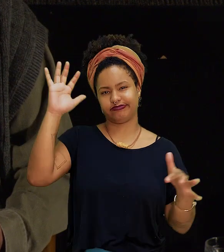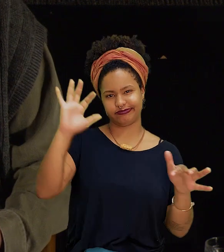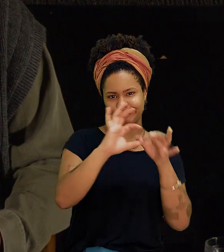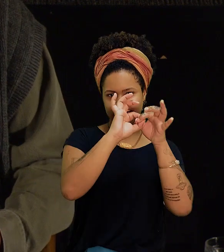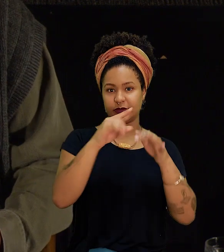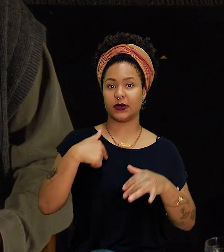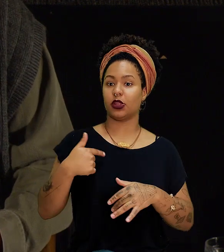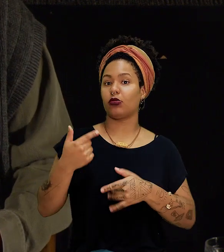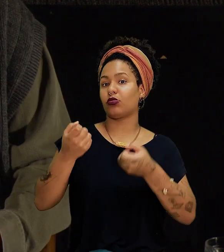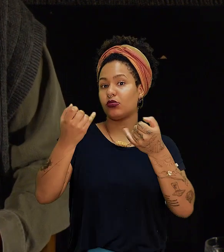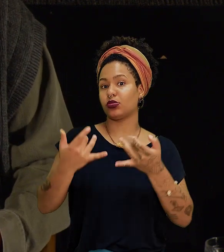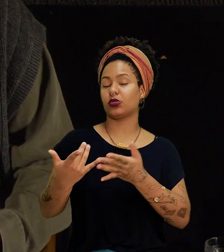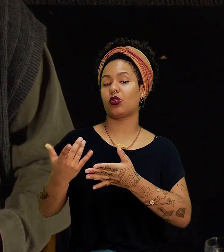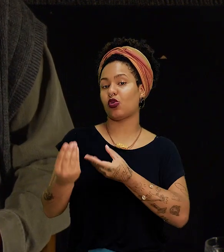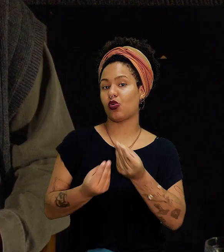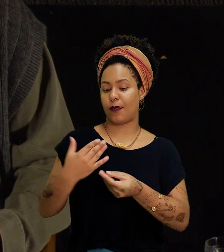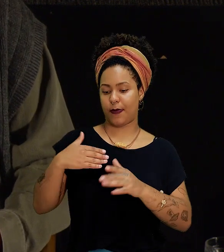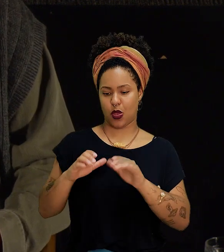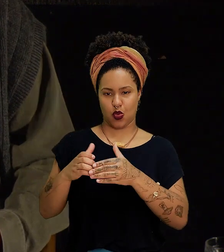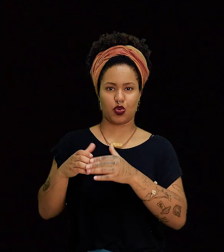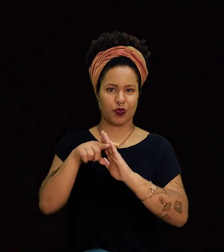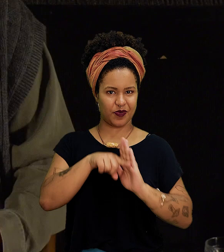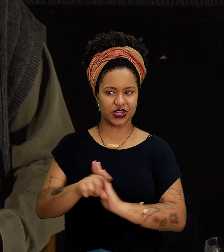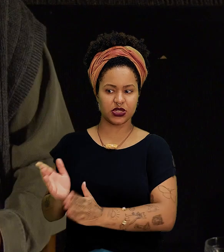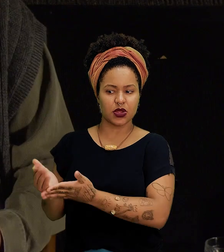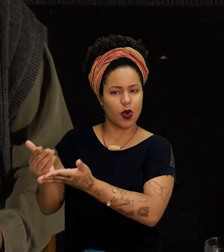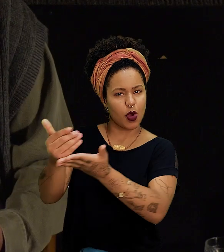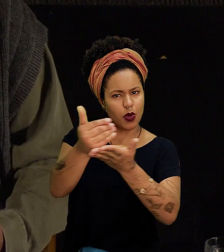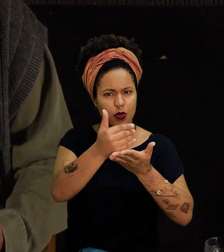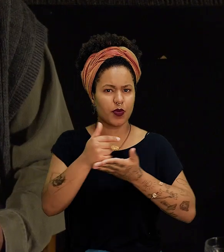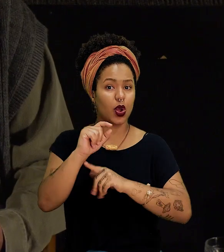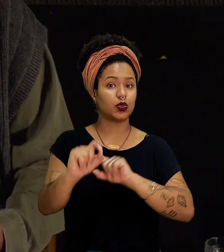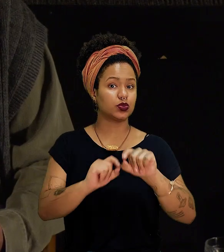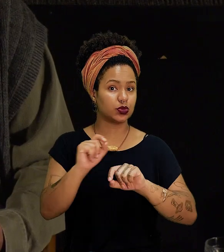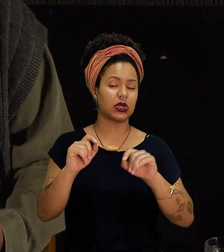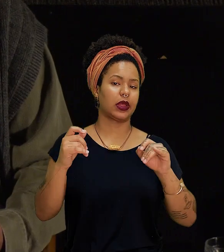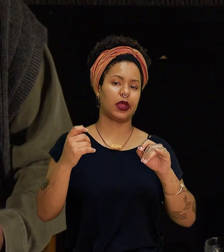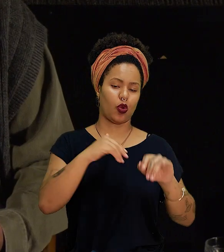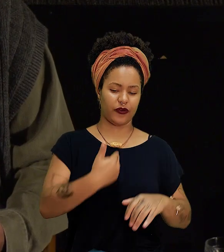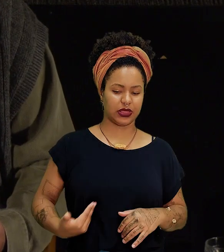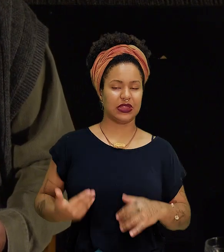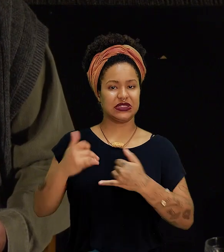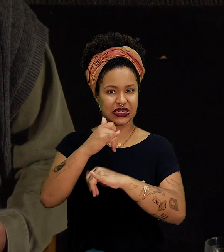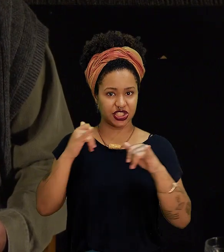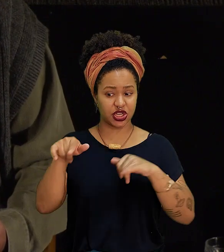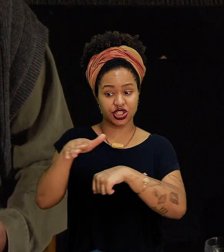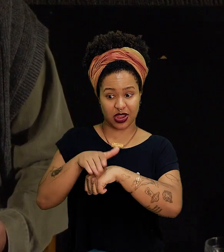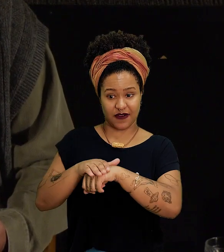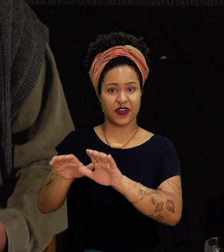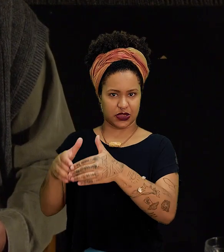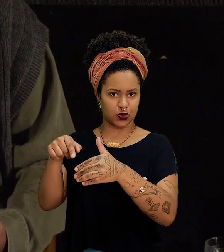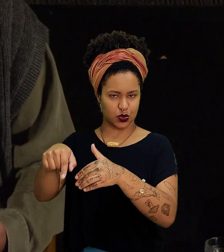fazer alusão a um levantamento que o meu grupo de pesquisa em governança energética ele